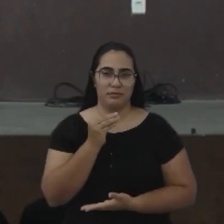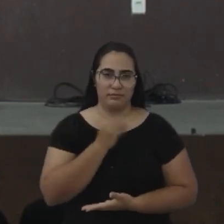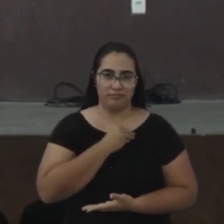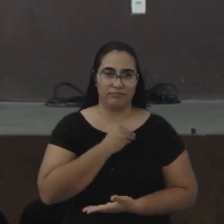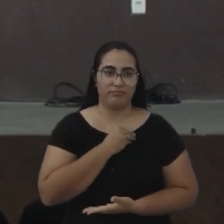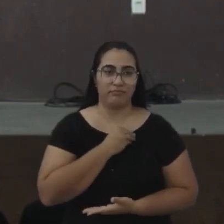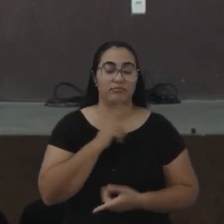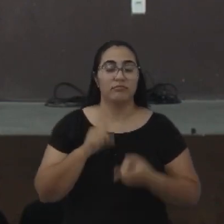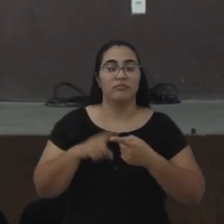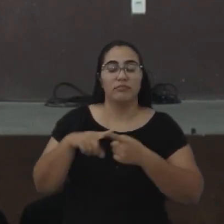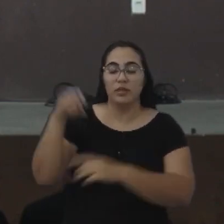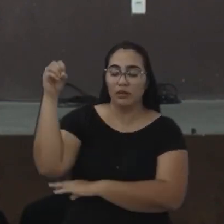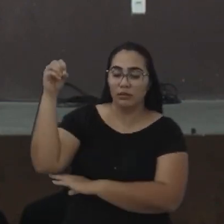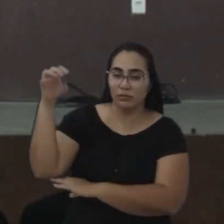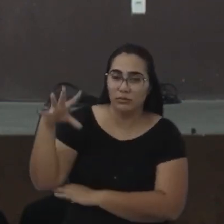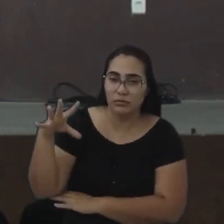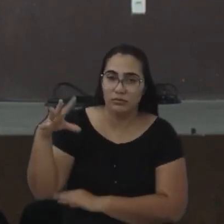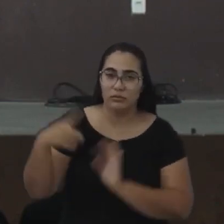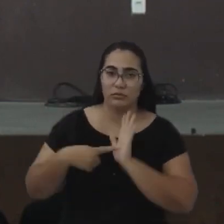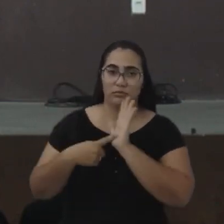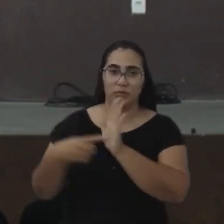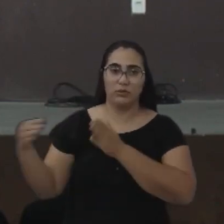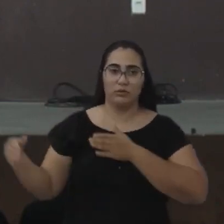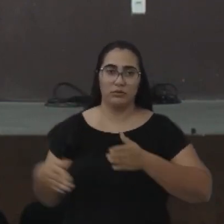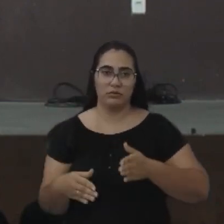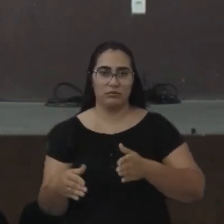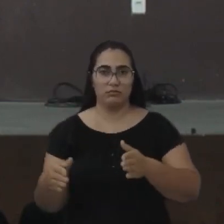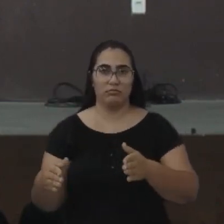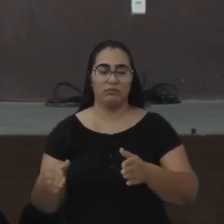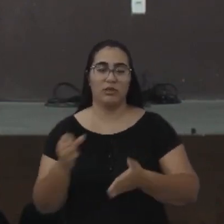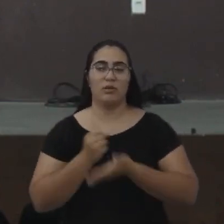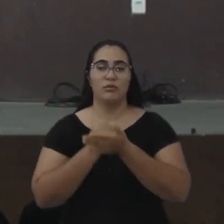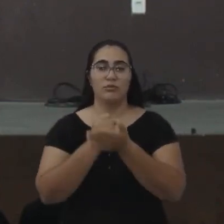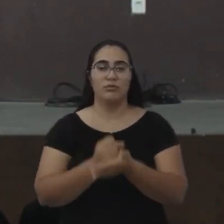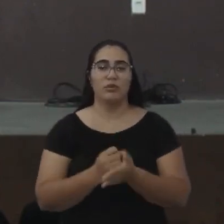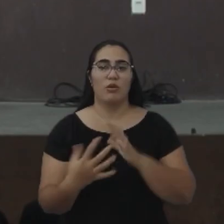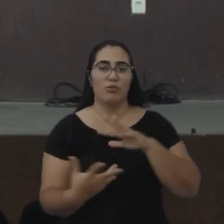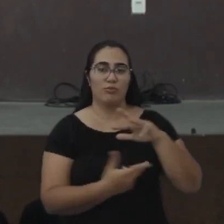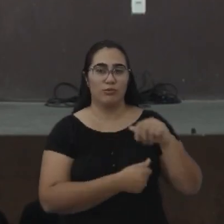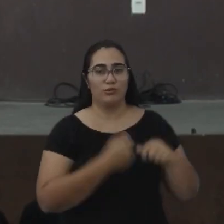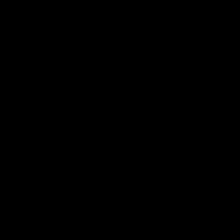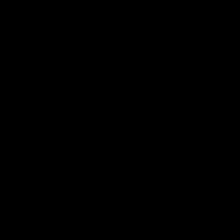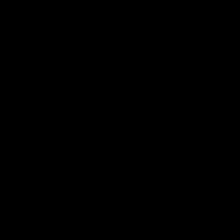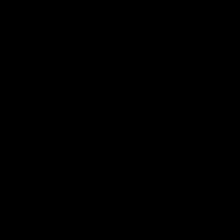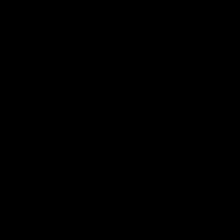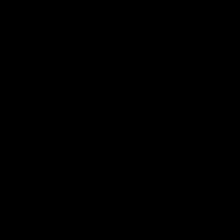e sendo luz que ilumina contra a cegueira da escuridão. Vamos orar?